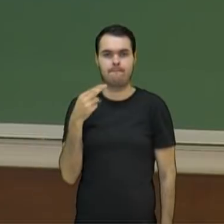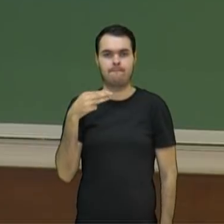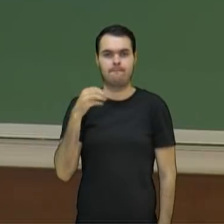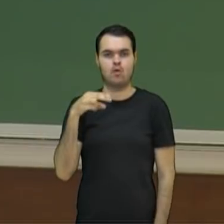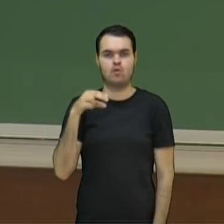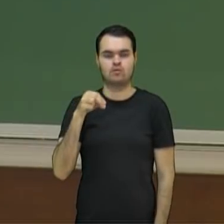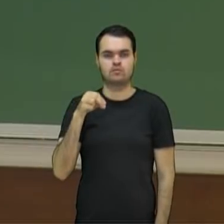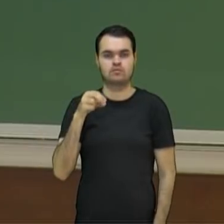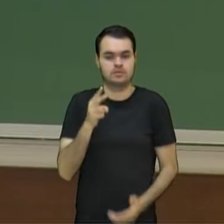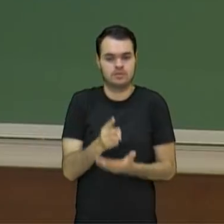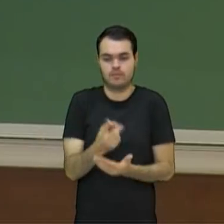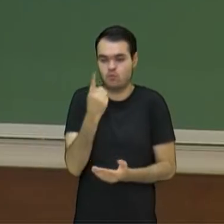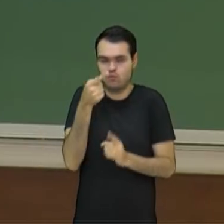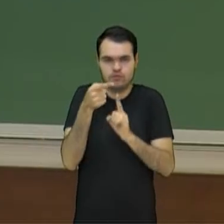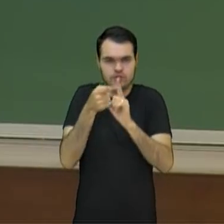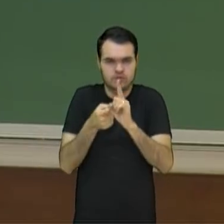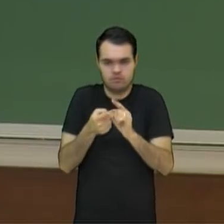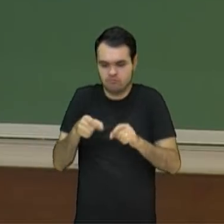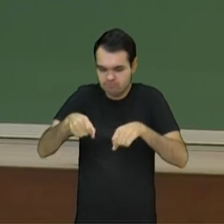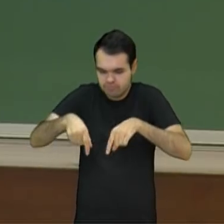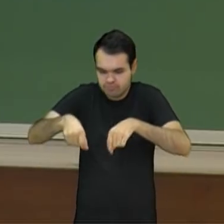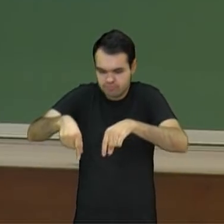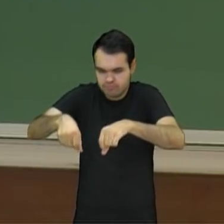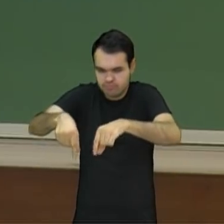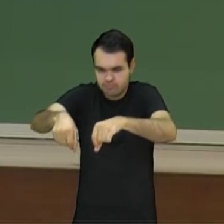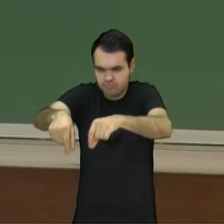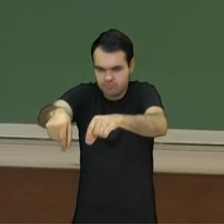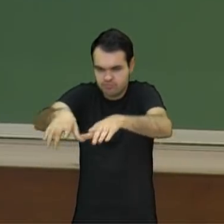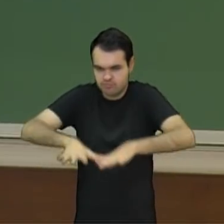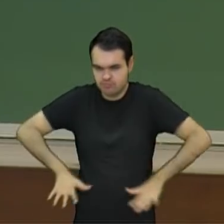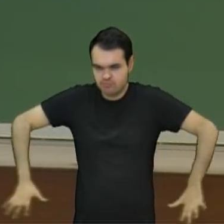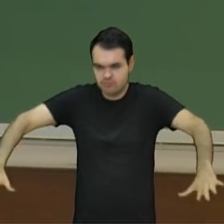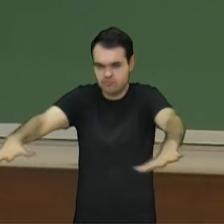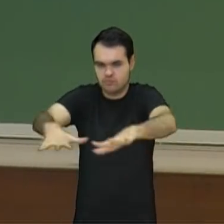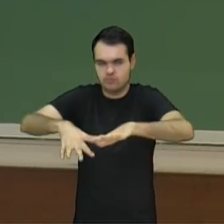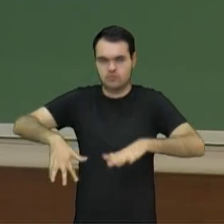ser um plantio apenas, ou seja, de uma cultura apenas.